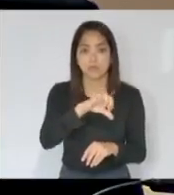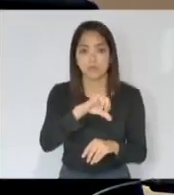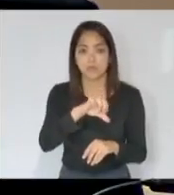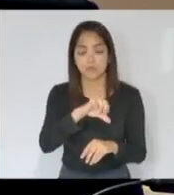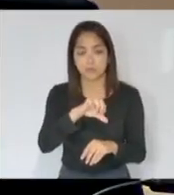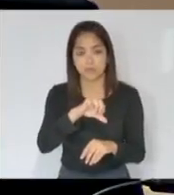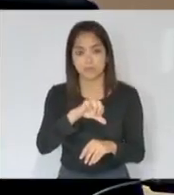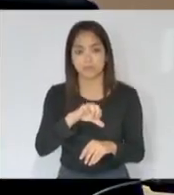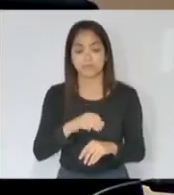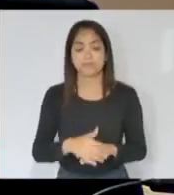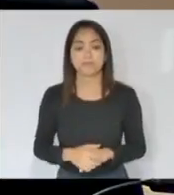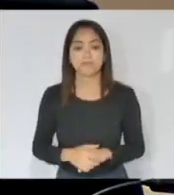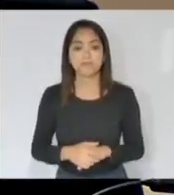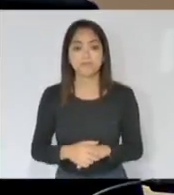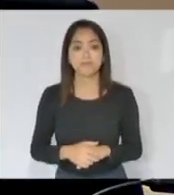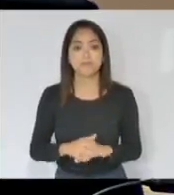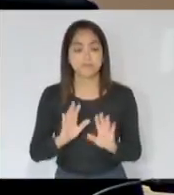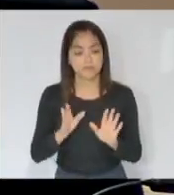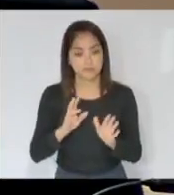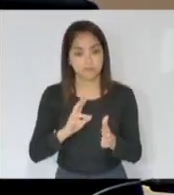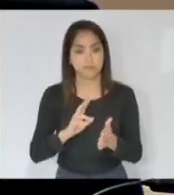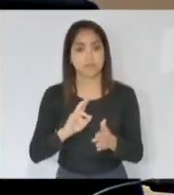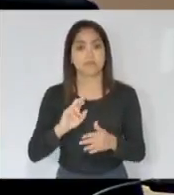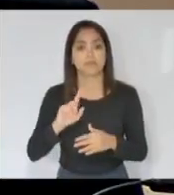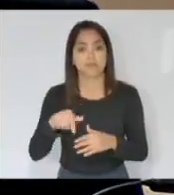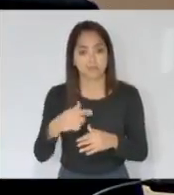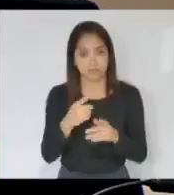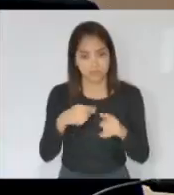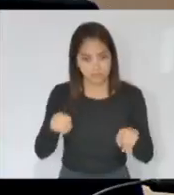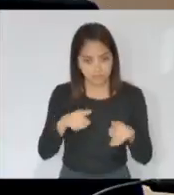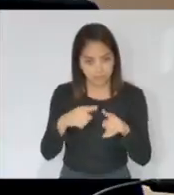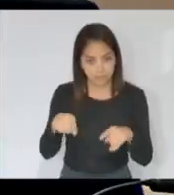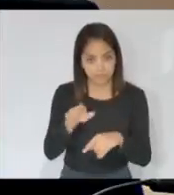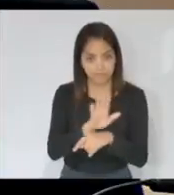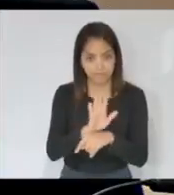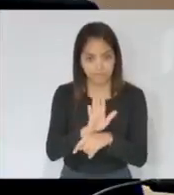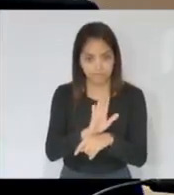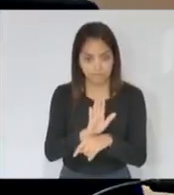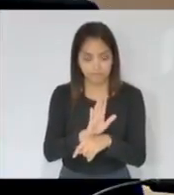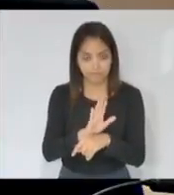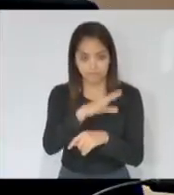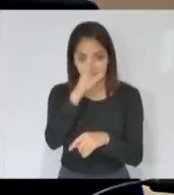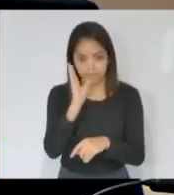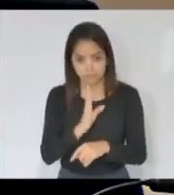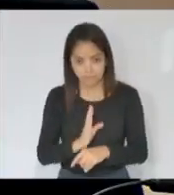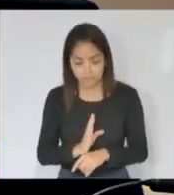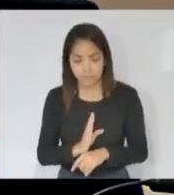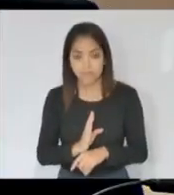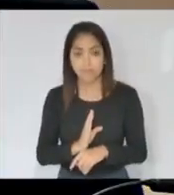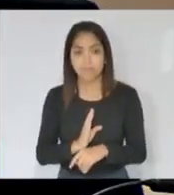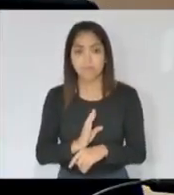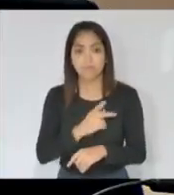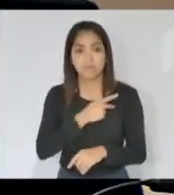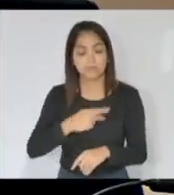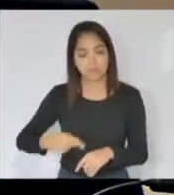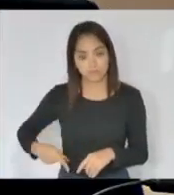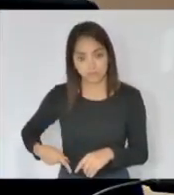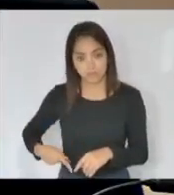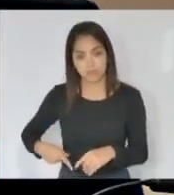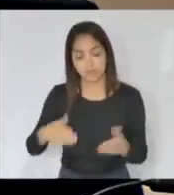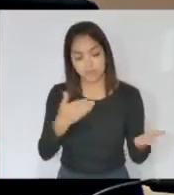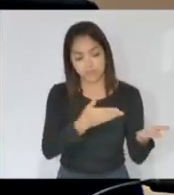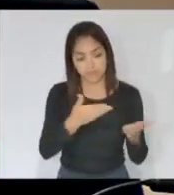2019. Momento seguinte, houve a execução do hino nacional. Na sequência, o senhor presidente